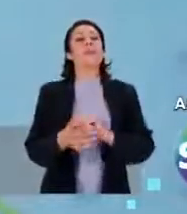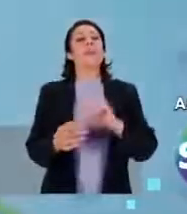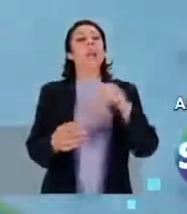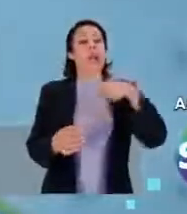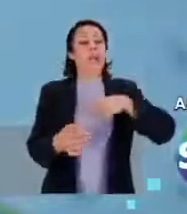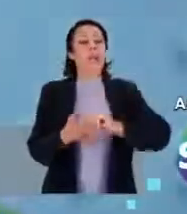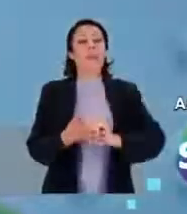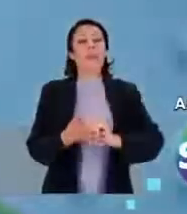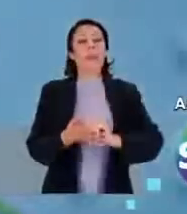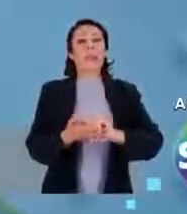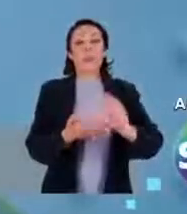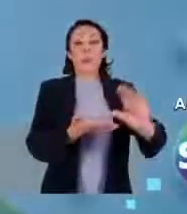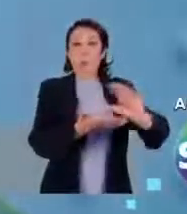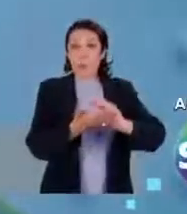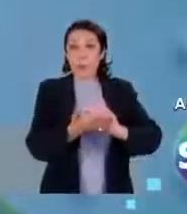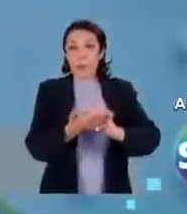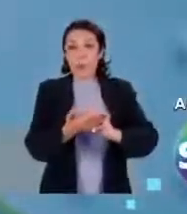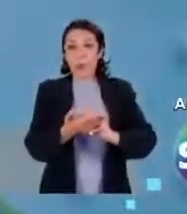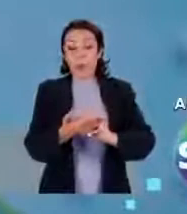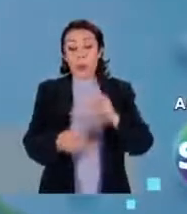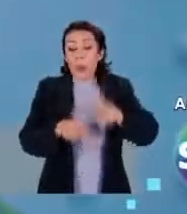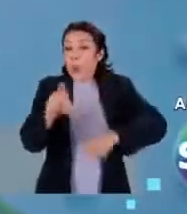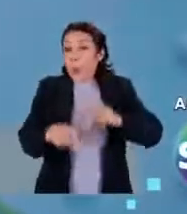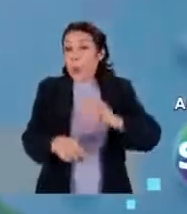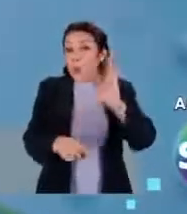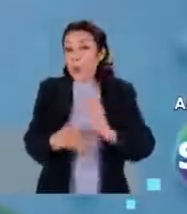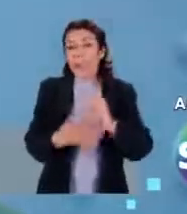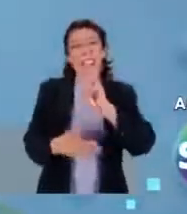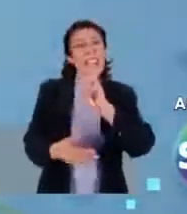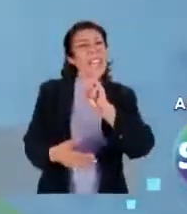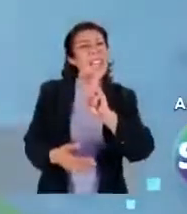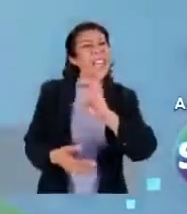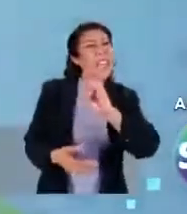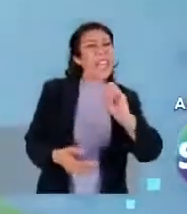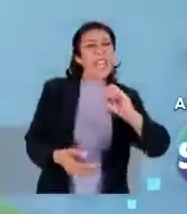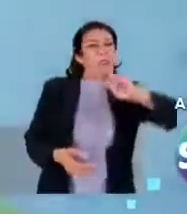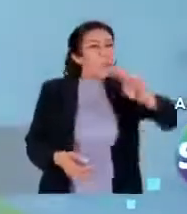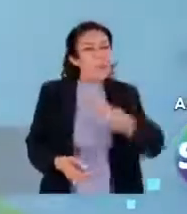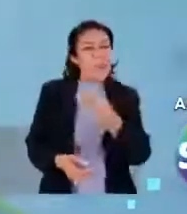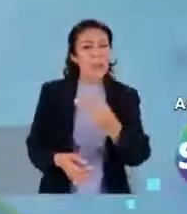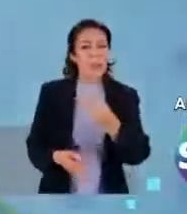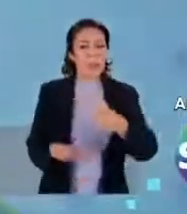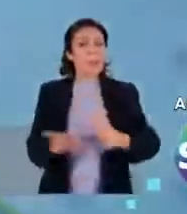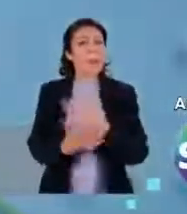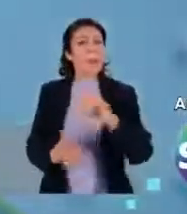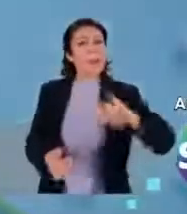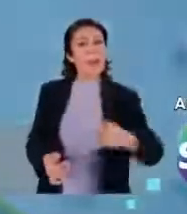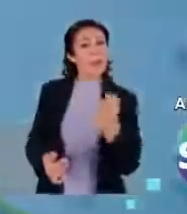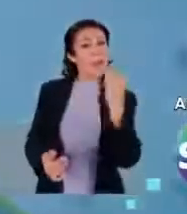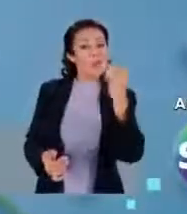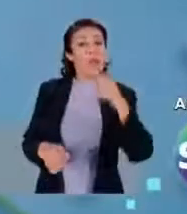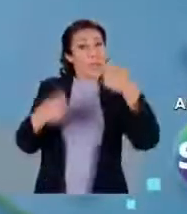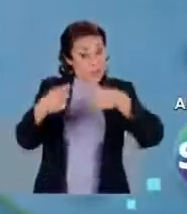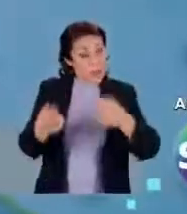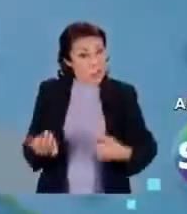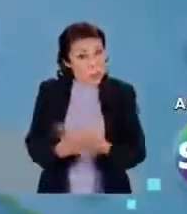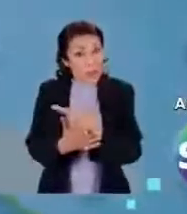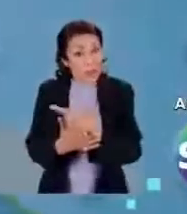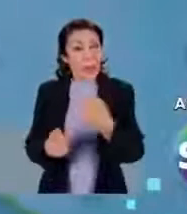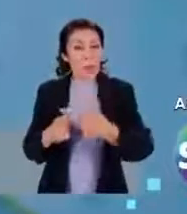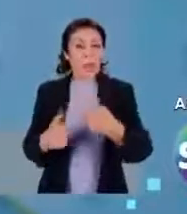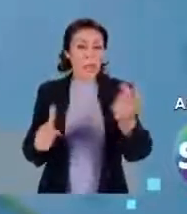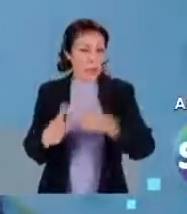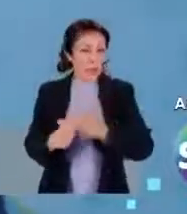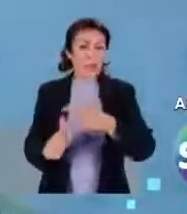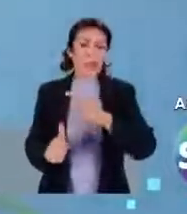tirou do cofre do povo brasileiro 500 bilhões de reais para pagar juro e juro tem que ser pago porque o governo individou-se demais